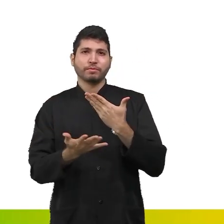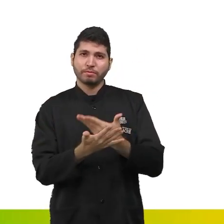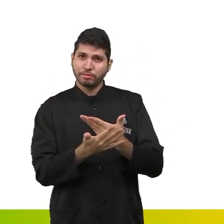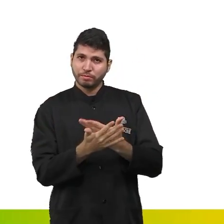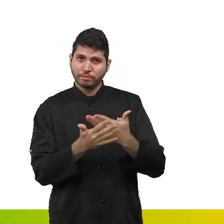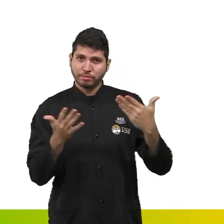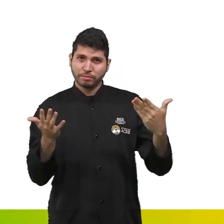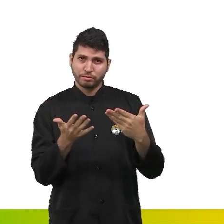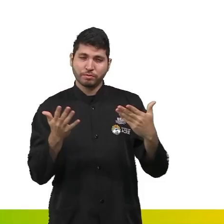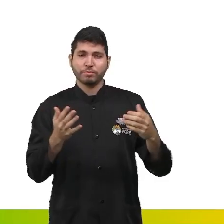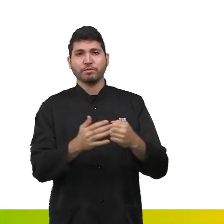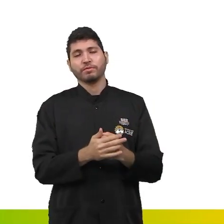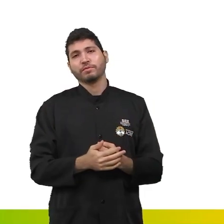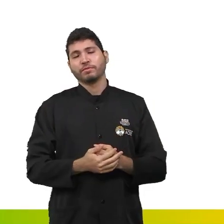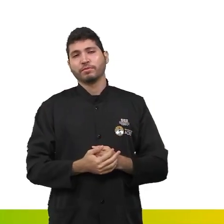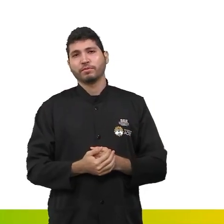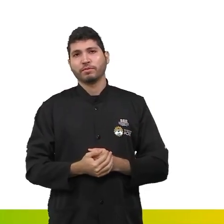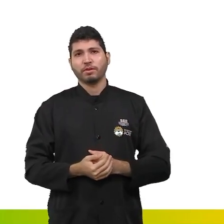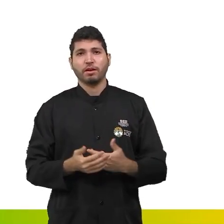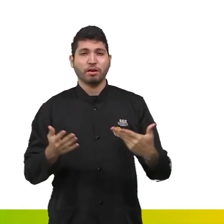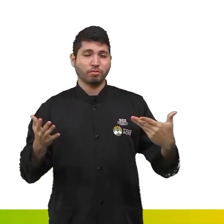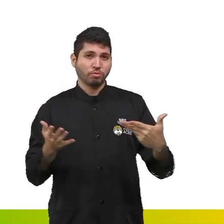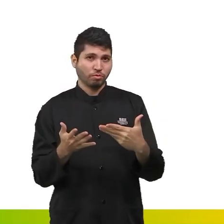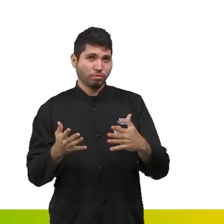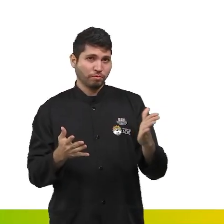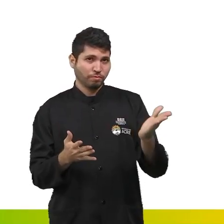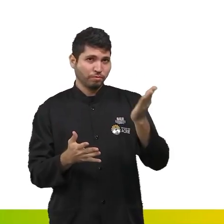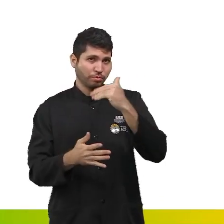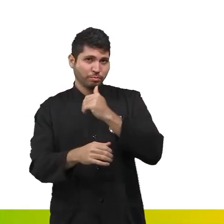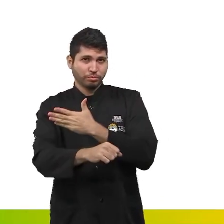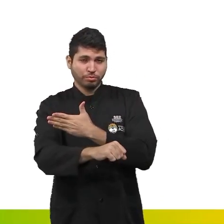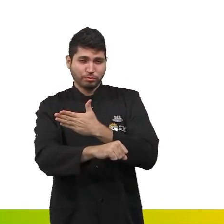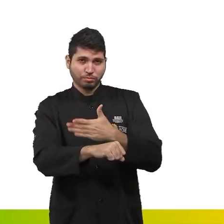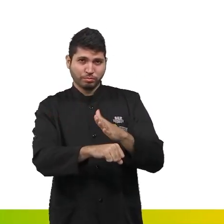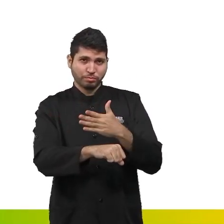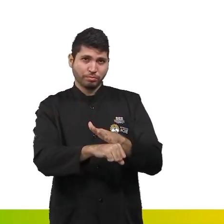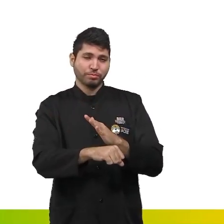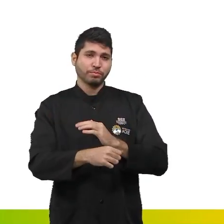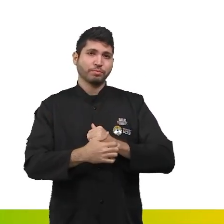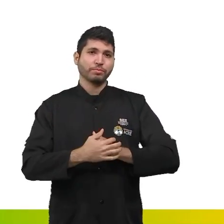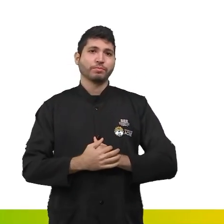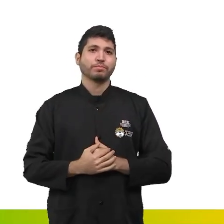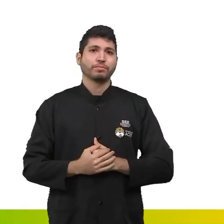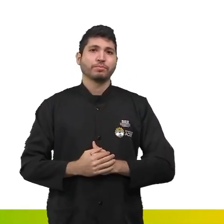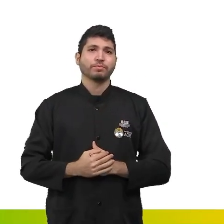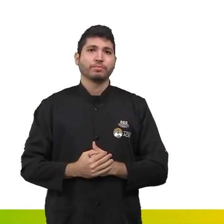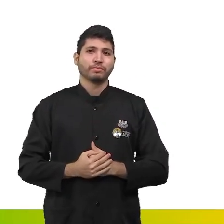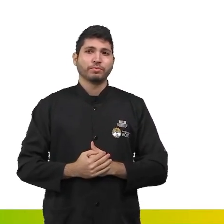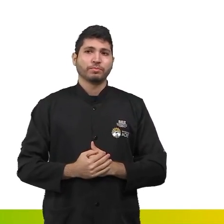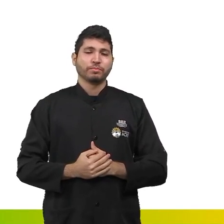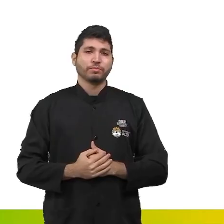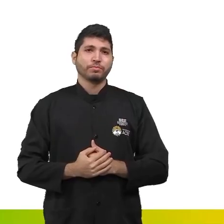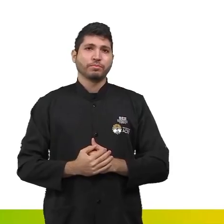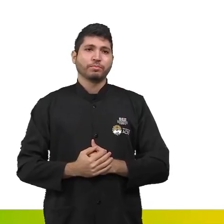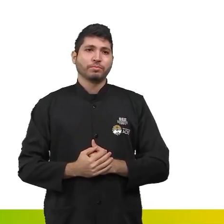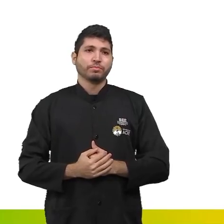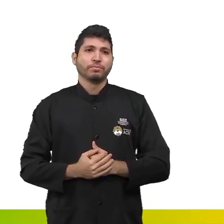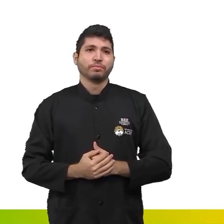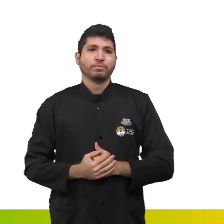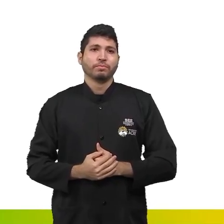ensino fundamental, para consolidar isso dentro de nós, uma atividade.